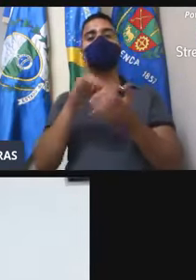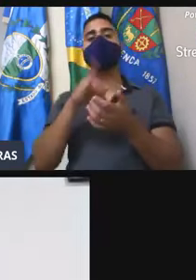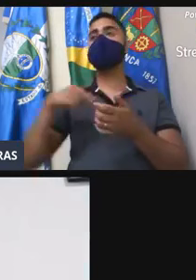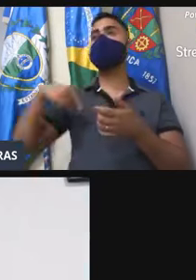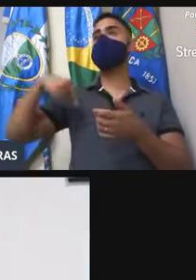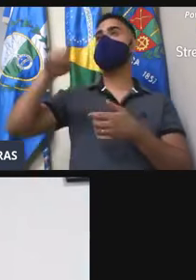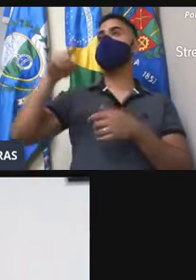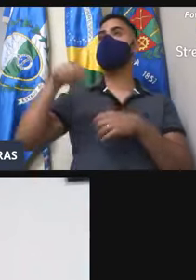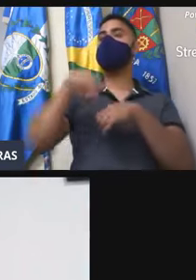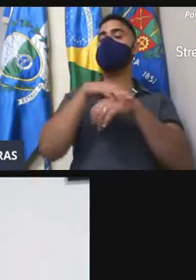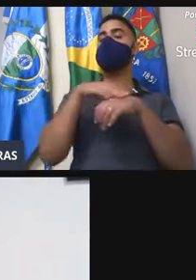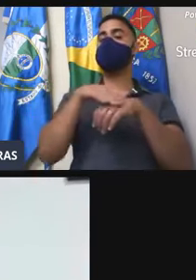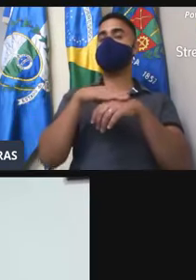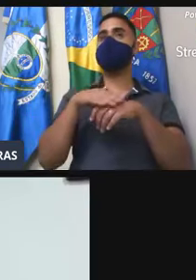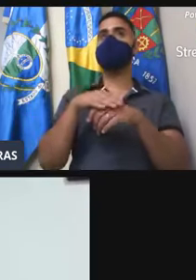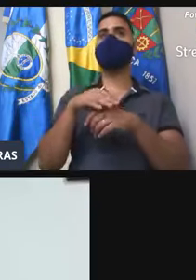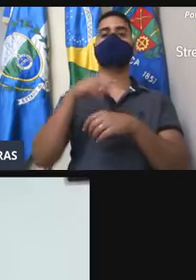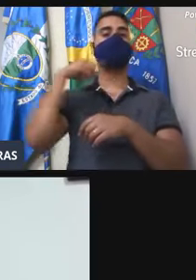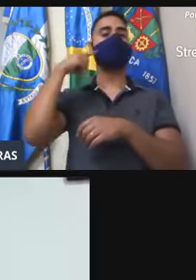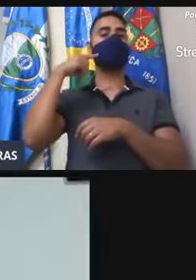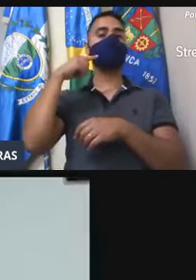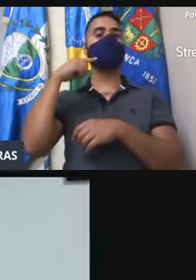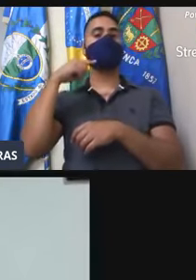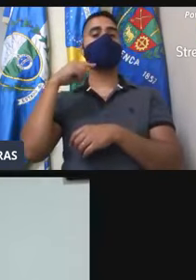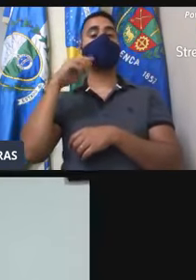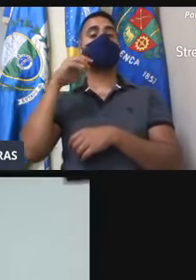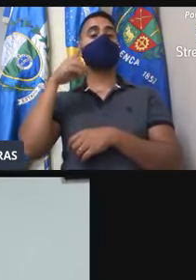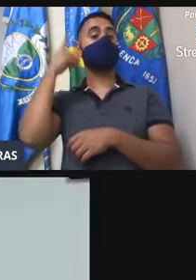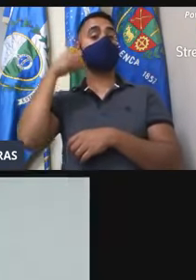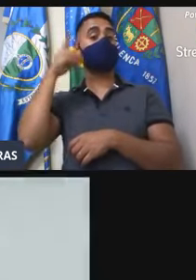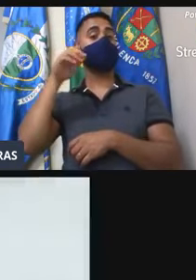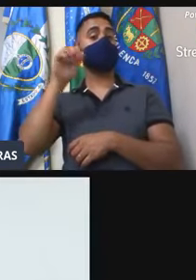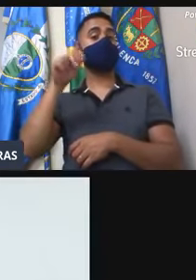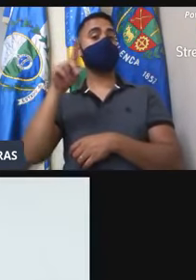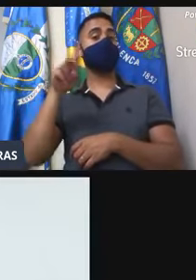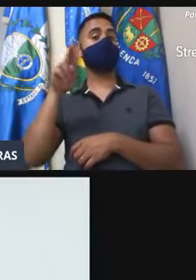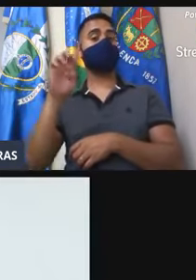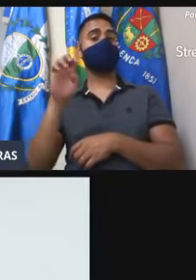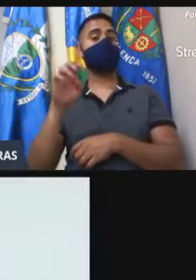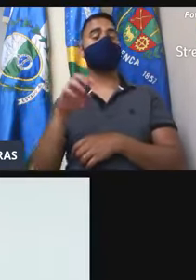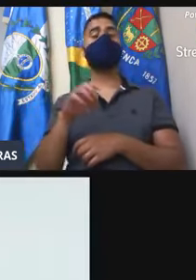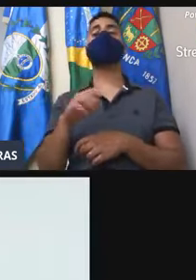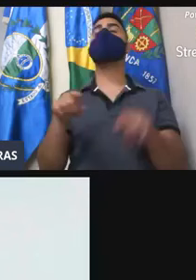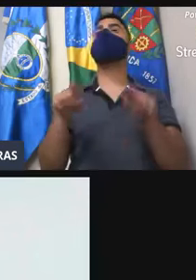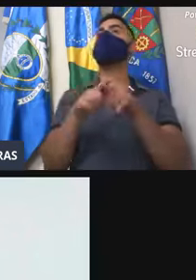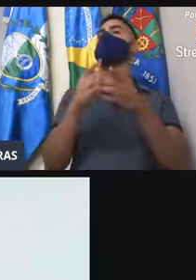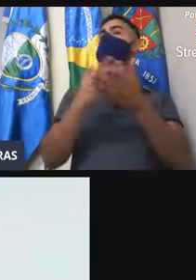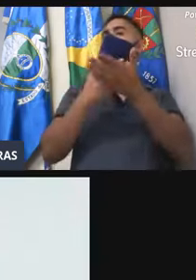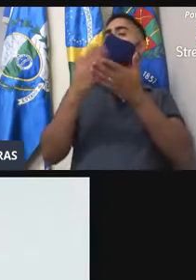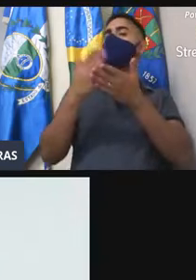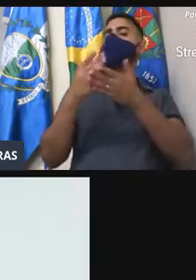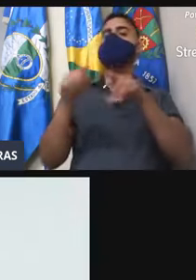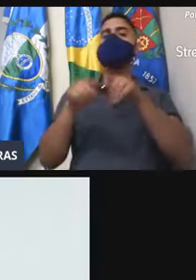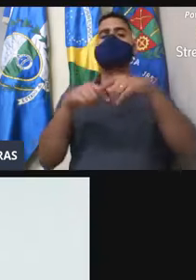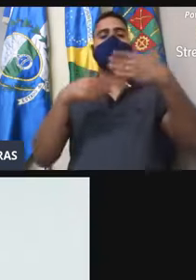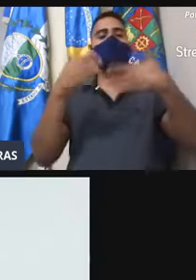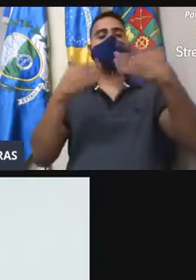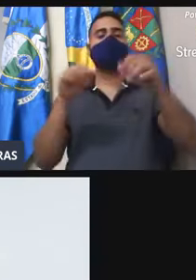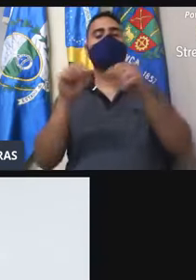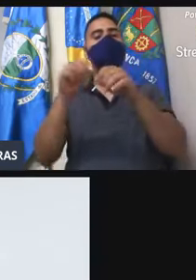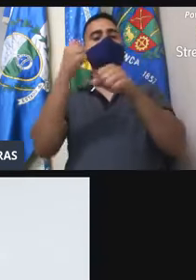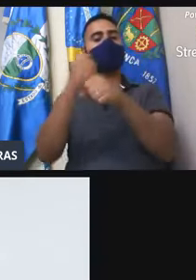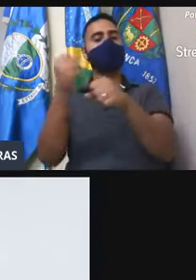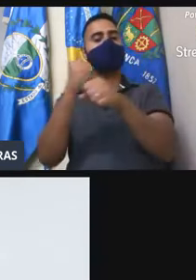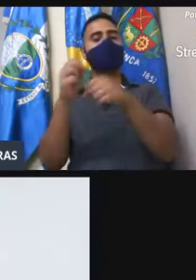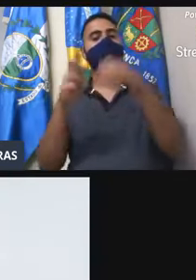Correia para dar um start, né, naquele processo da reforma